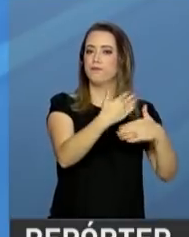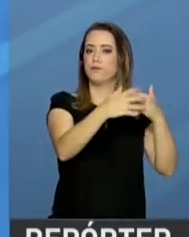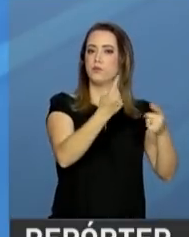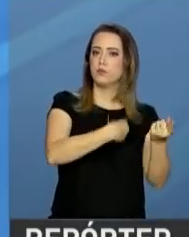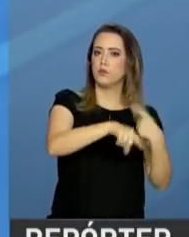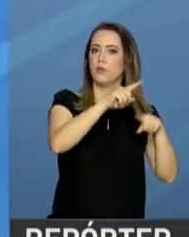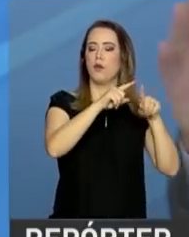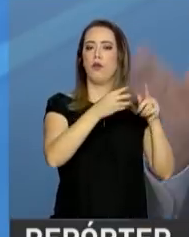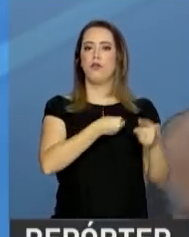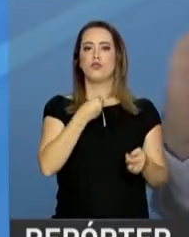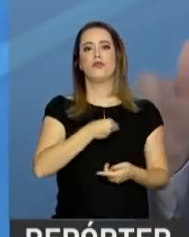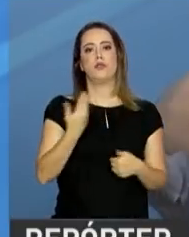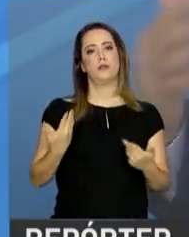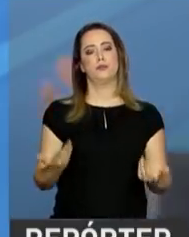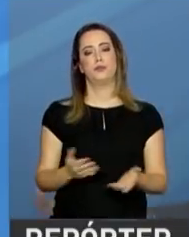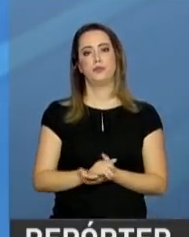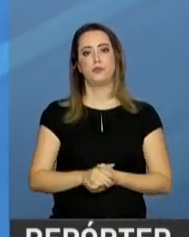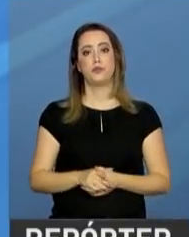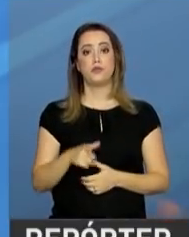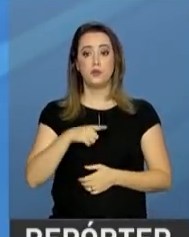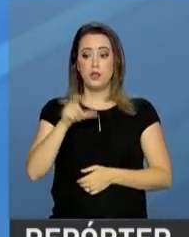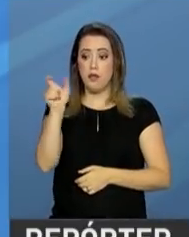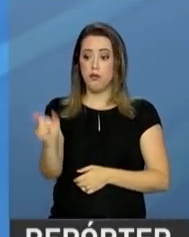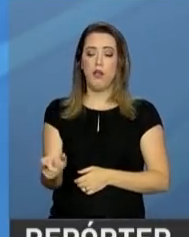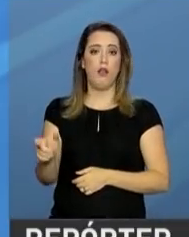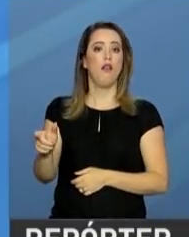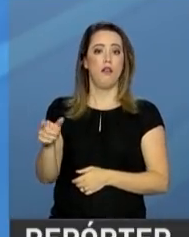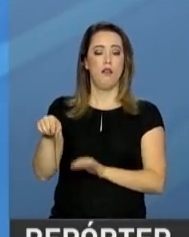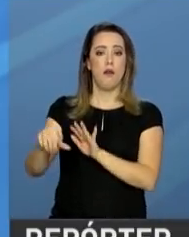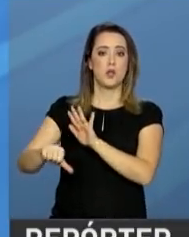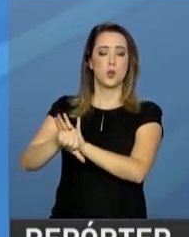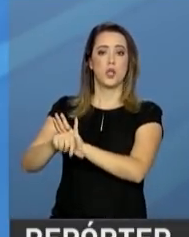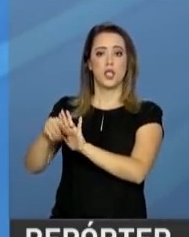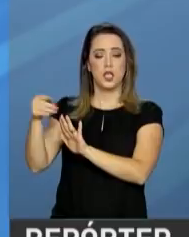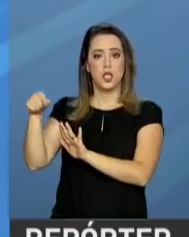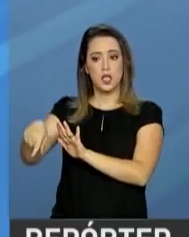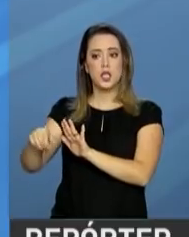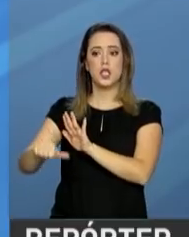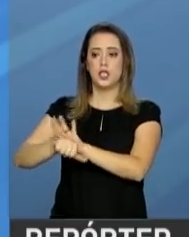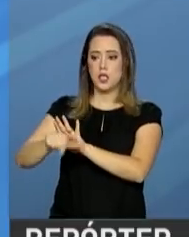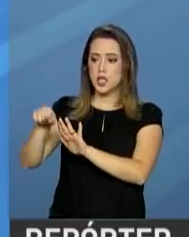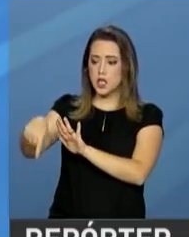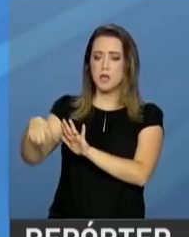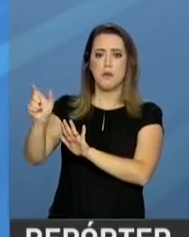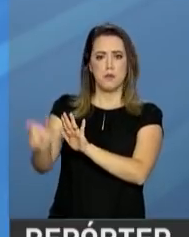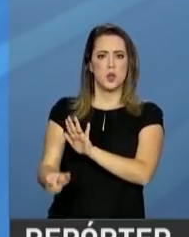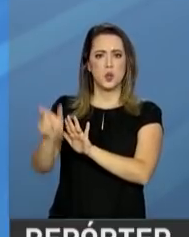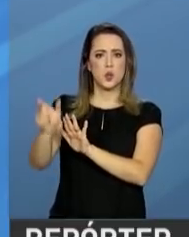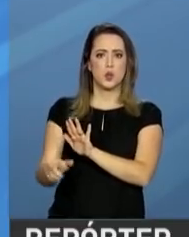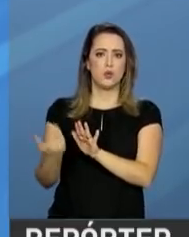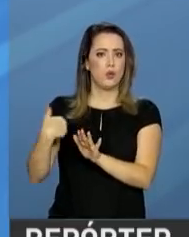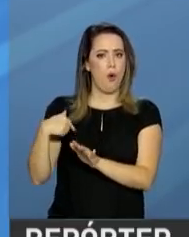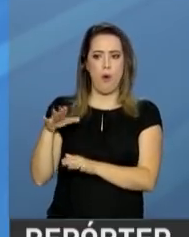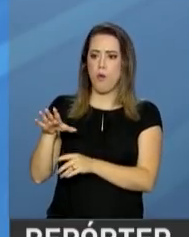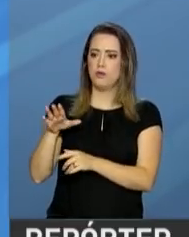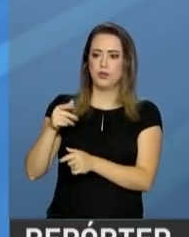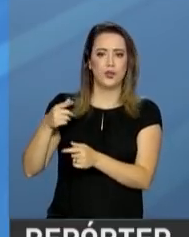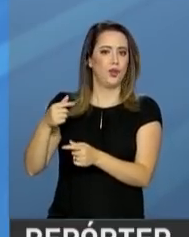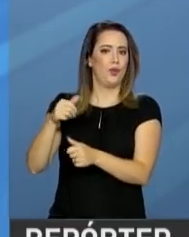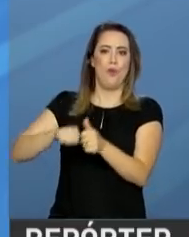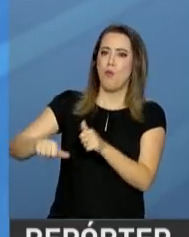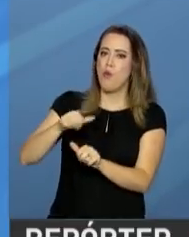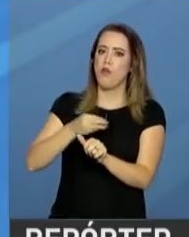se existem aqueles que são recuperáveis se existem bandidos se registem criminosos que a mão do estado tem que ser